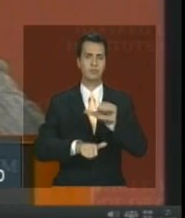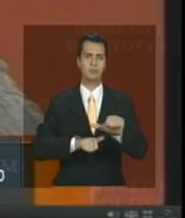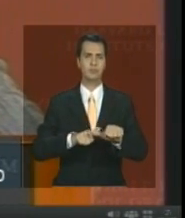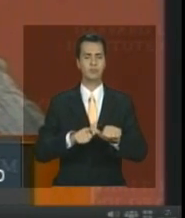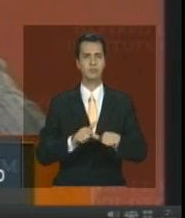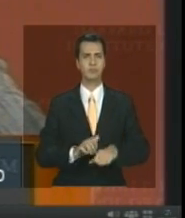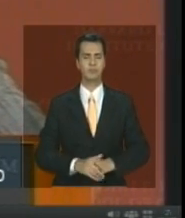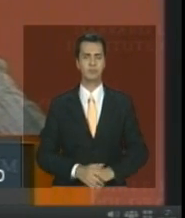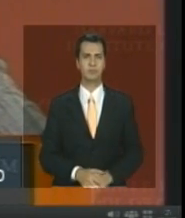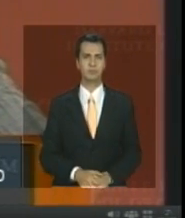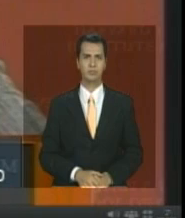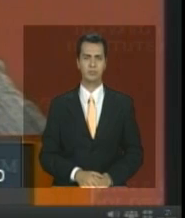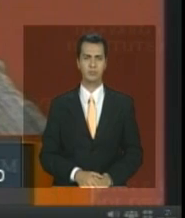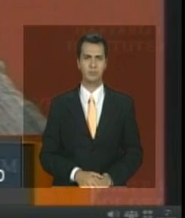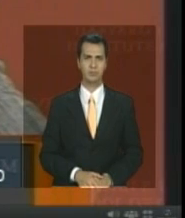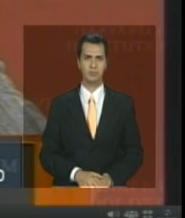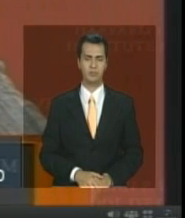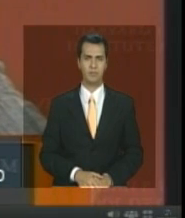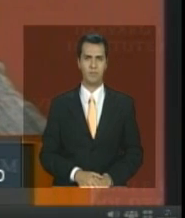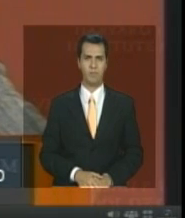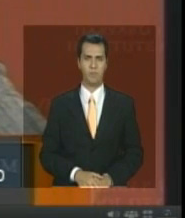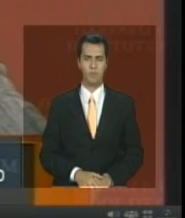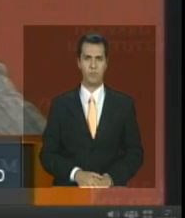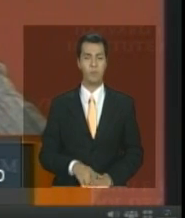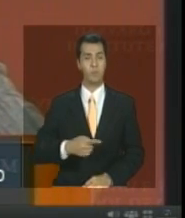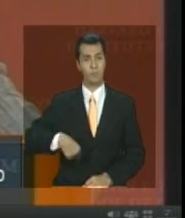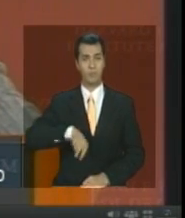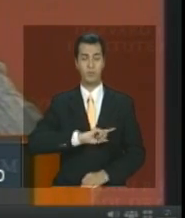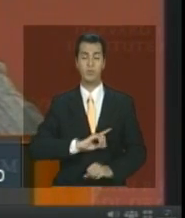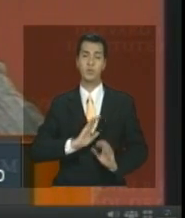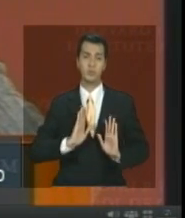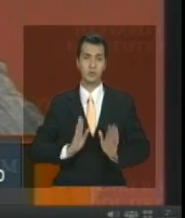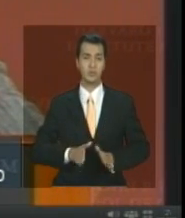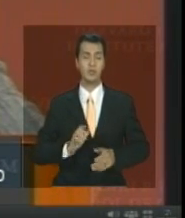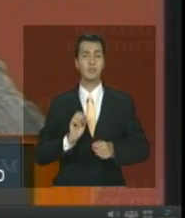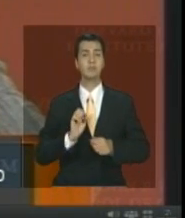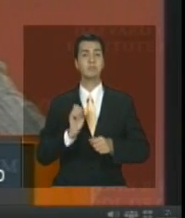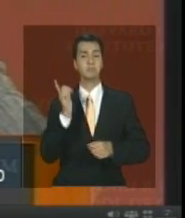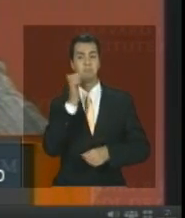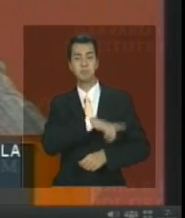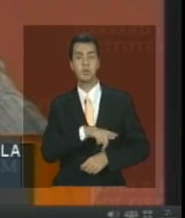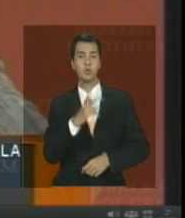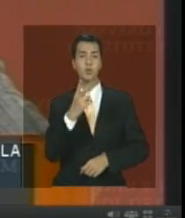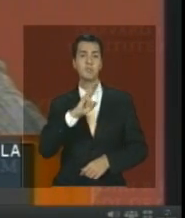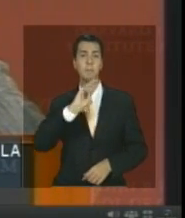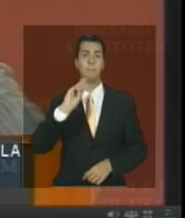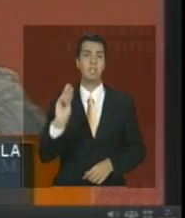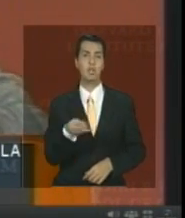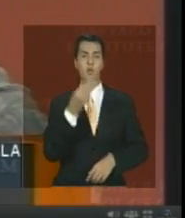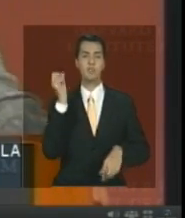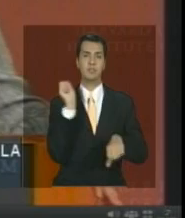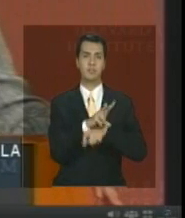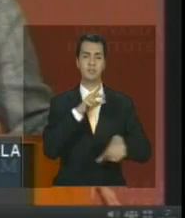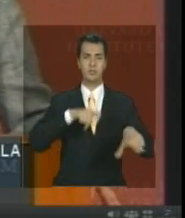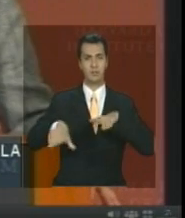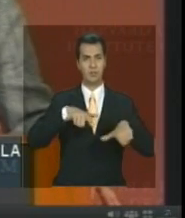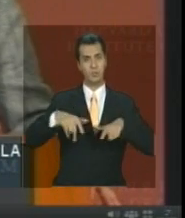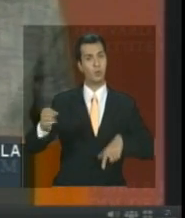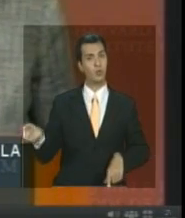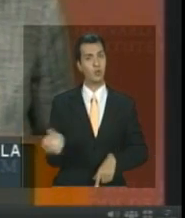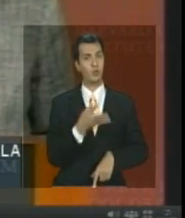Nós viemos criando em torno de 2 milhões de empregos por ano e